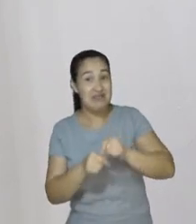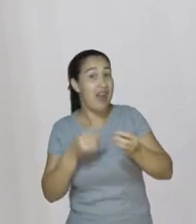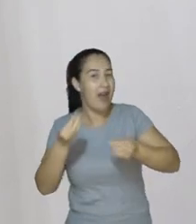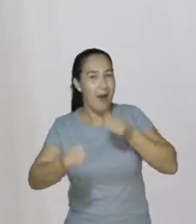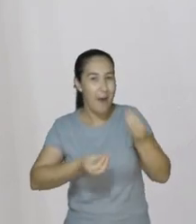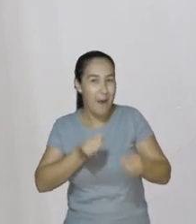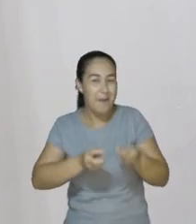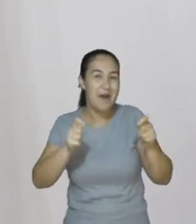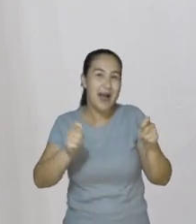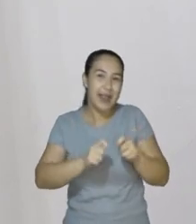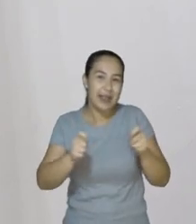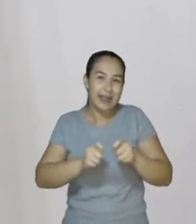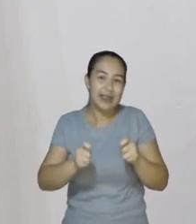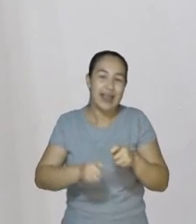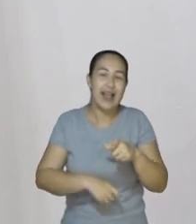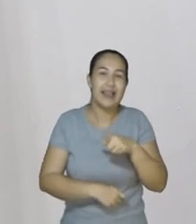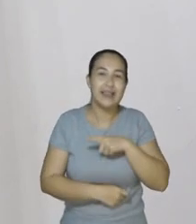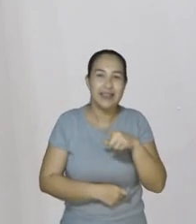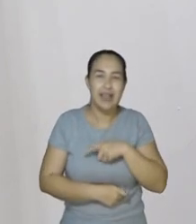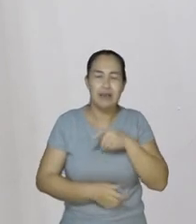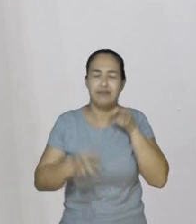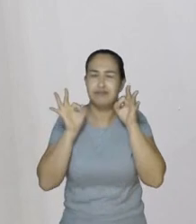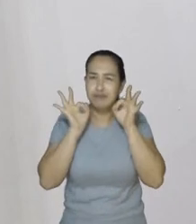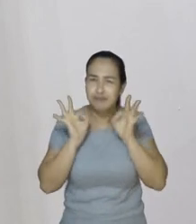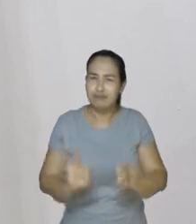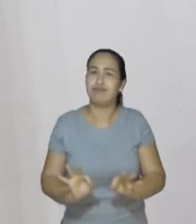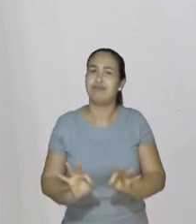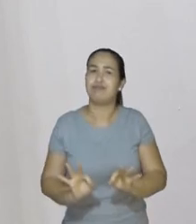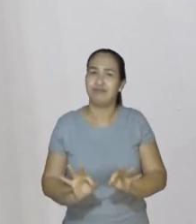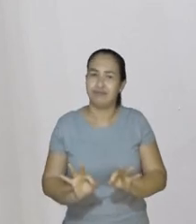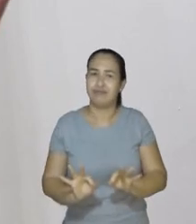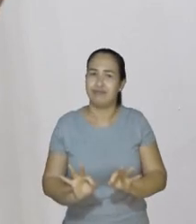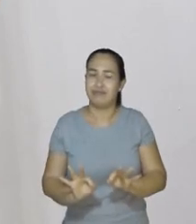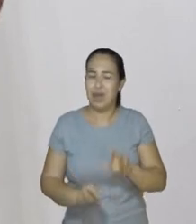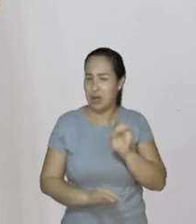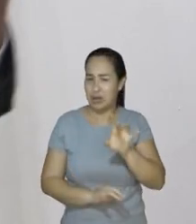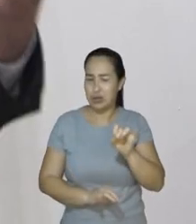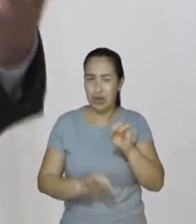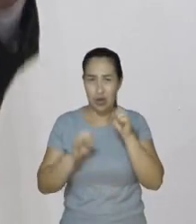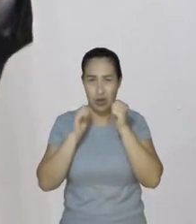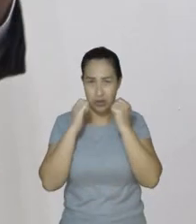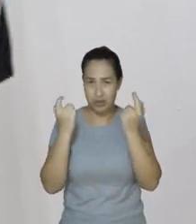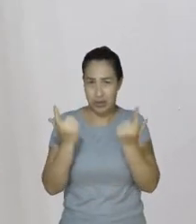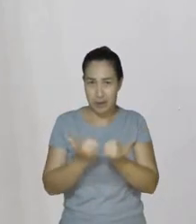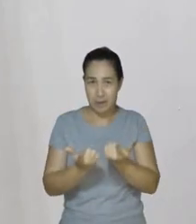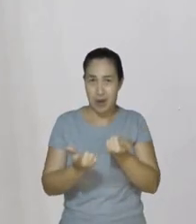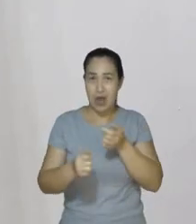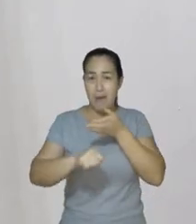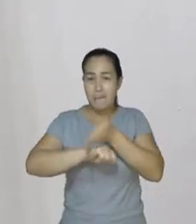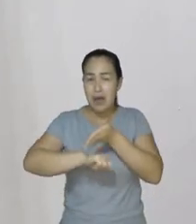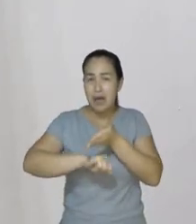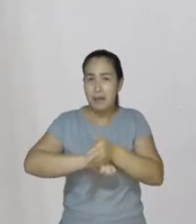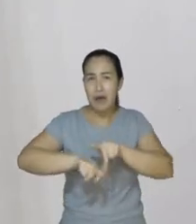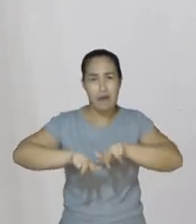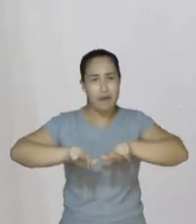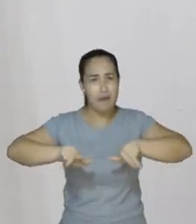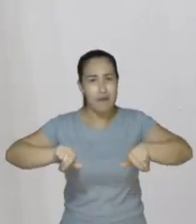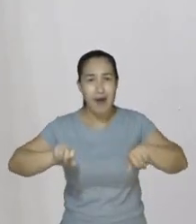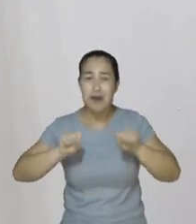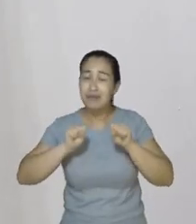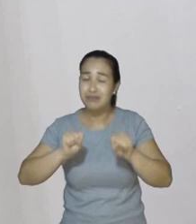que pudéssemos ter a certeza também de não só a Assembleia participar de um, mas querendo participar de